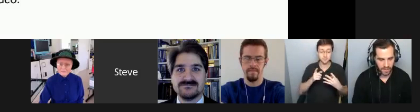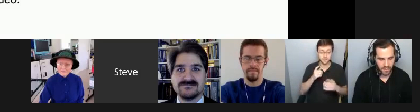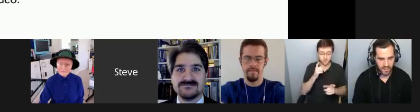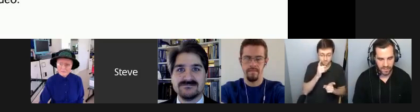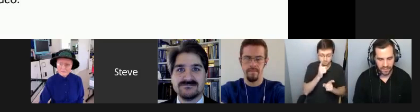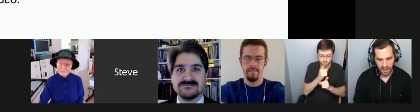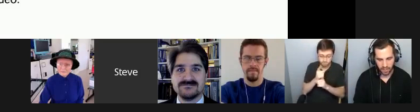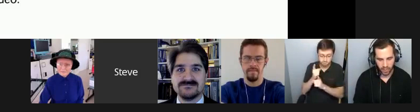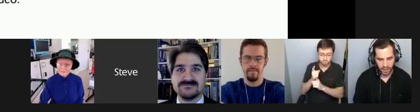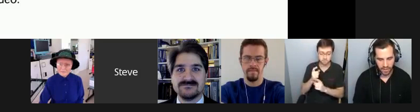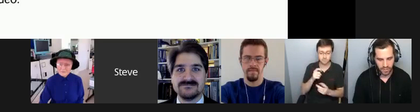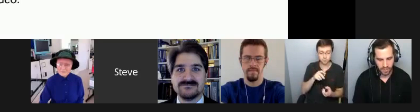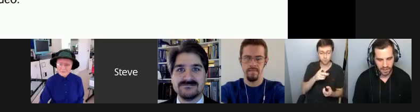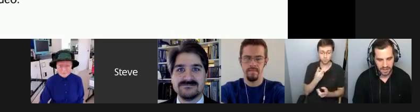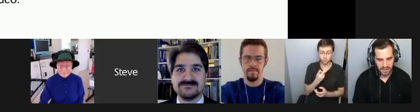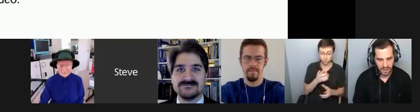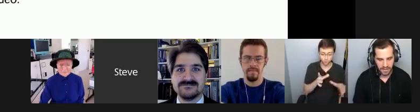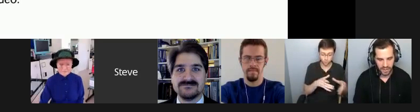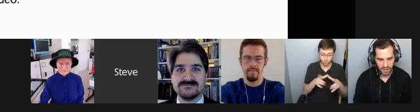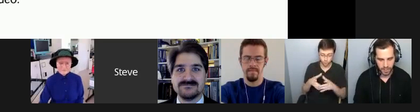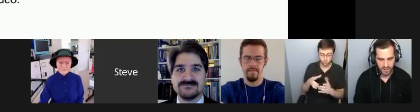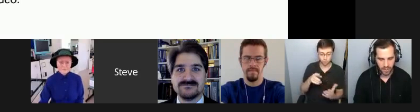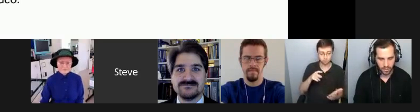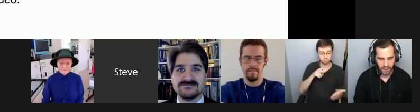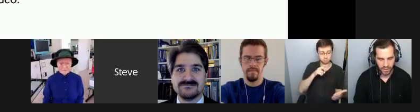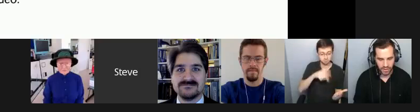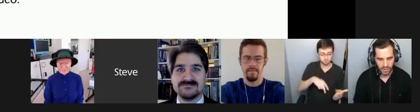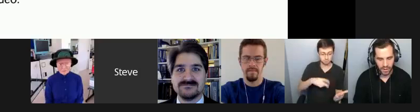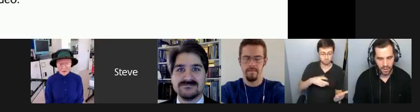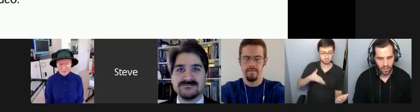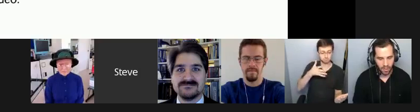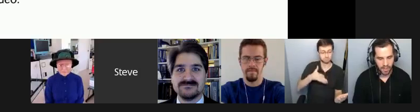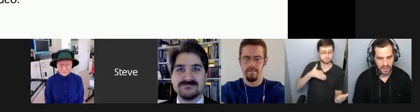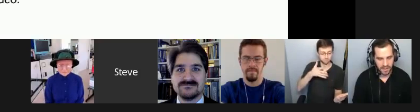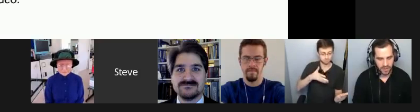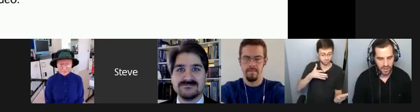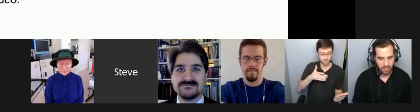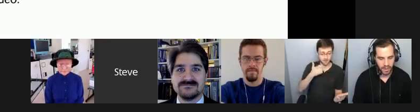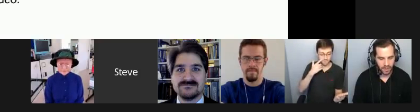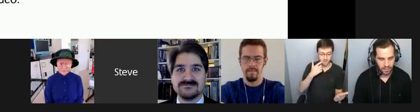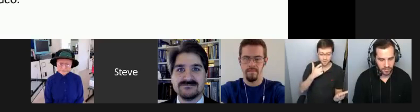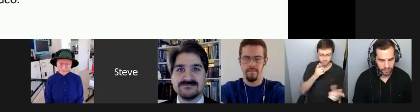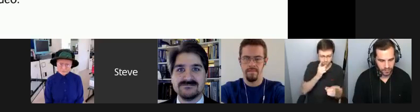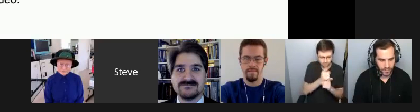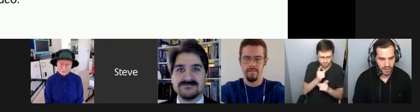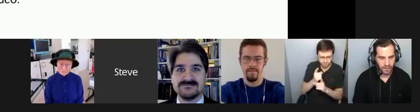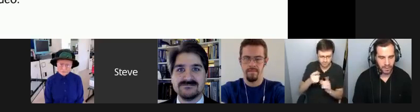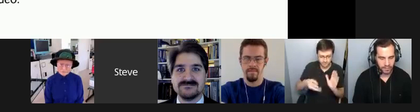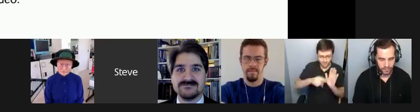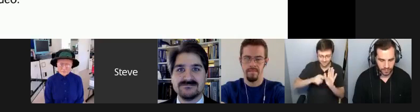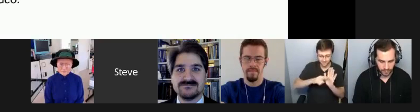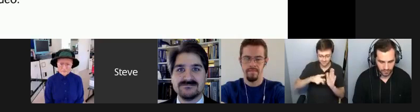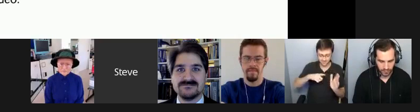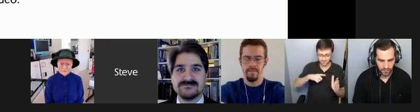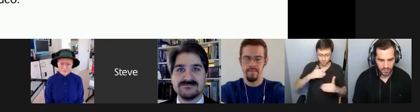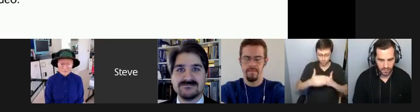Então, nós vamos falar um pouquinho sobre a descrição imagética posteriormente, com a pesquisa de Campelo.